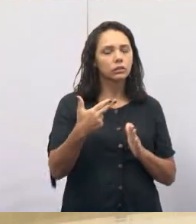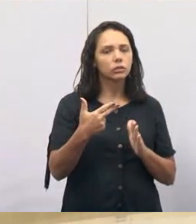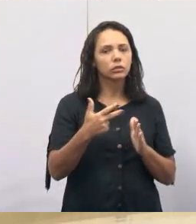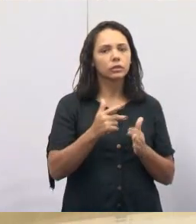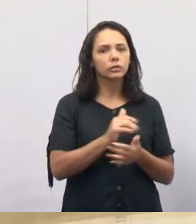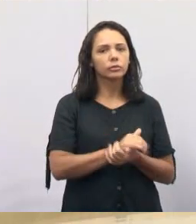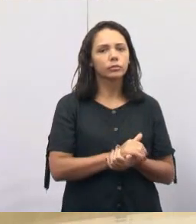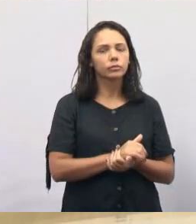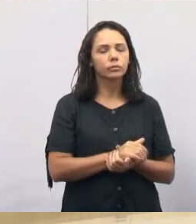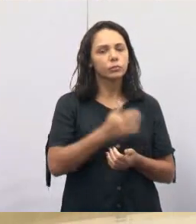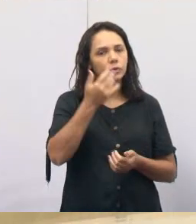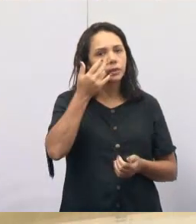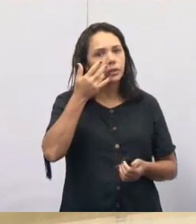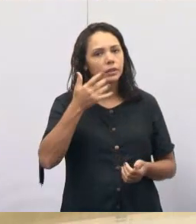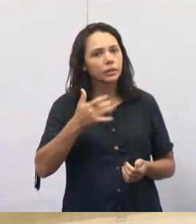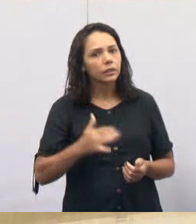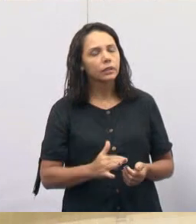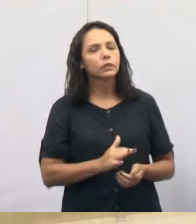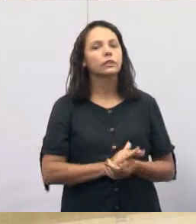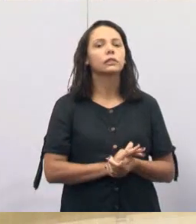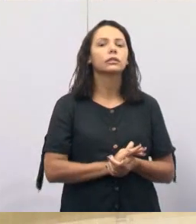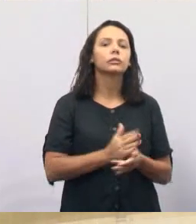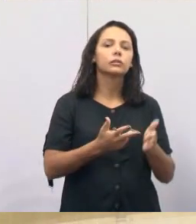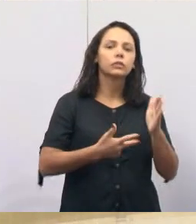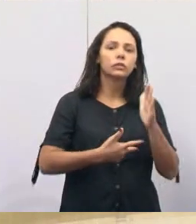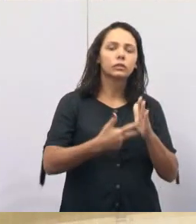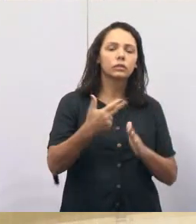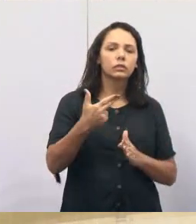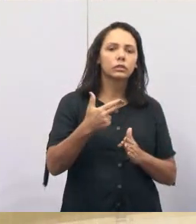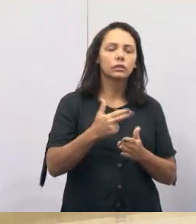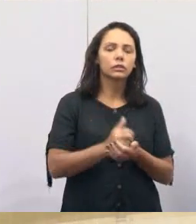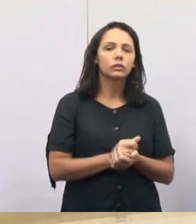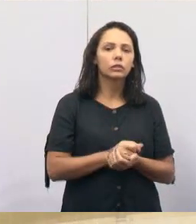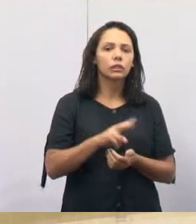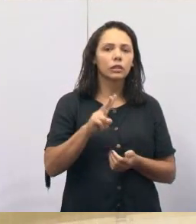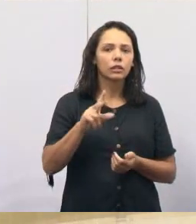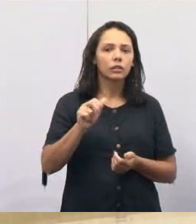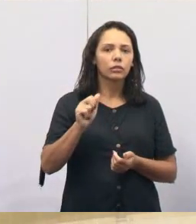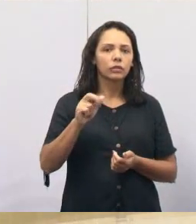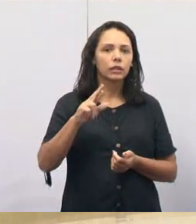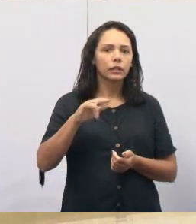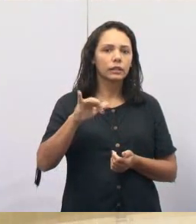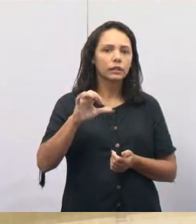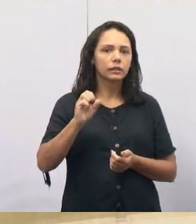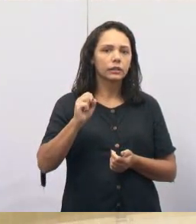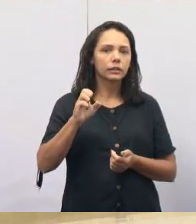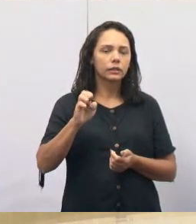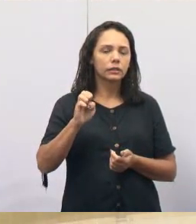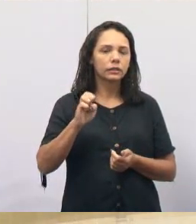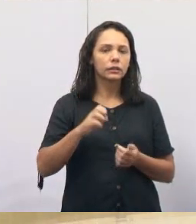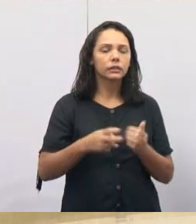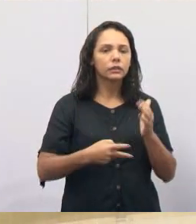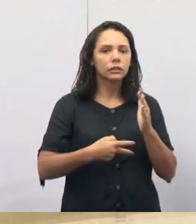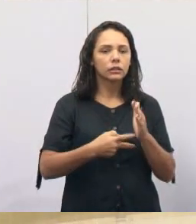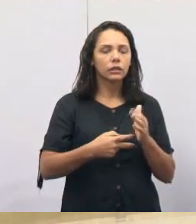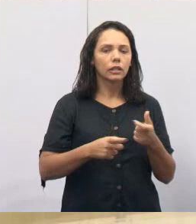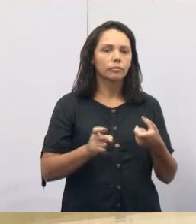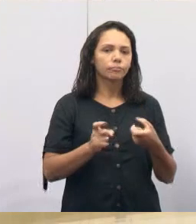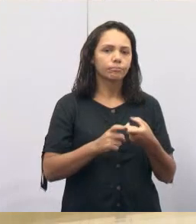avaliação cirurgia pediátrica, avaliação cirurgia vascular varizes, avaliação ginecologia,